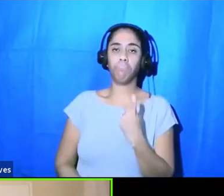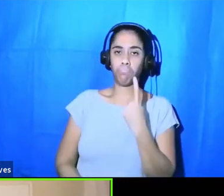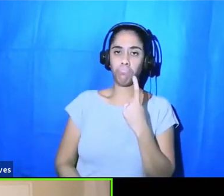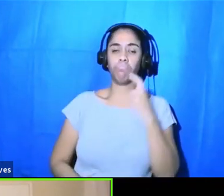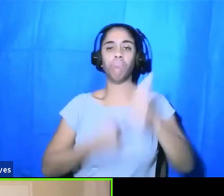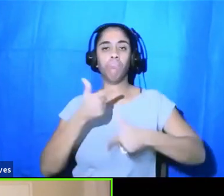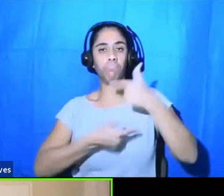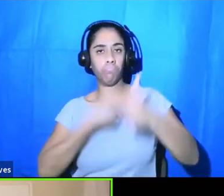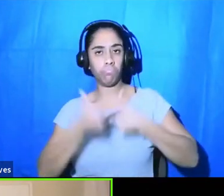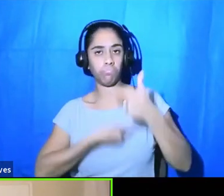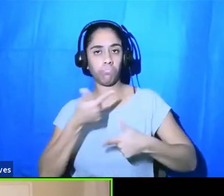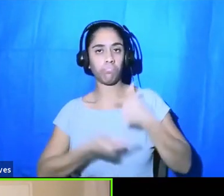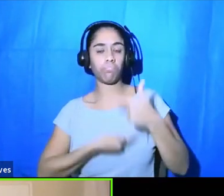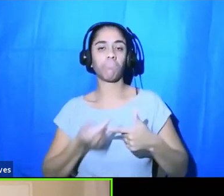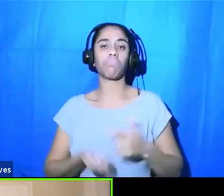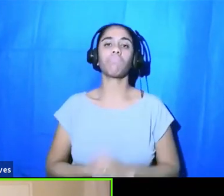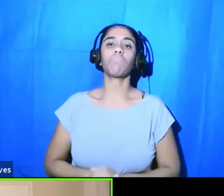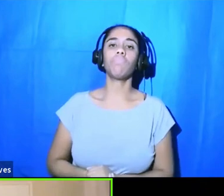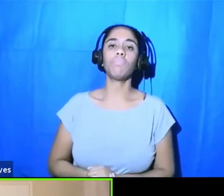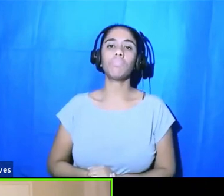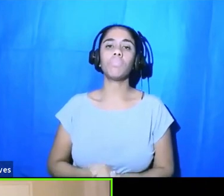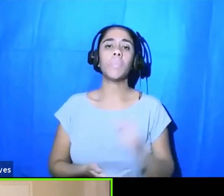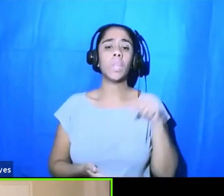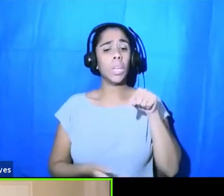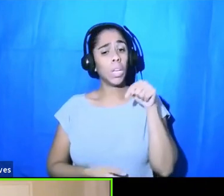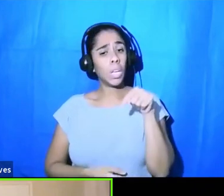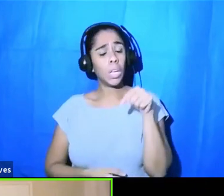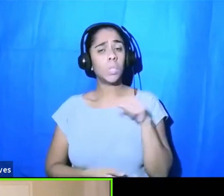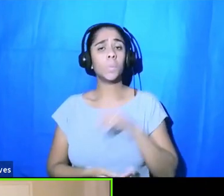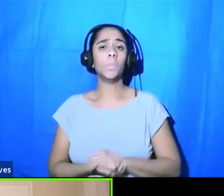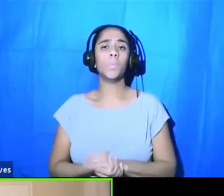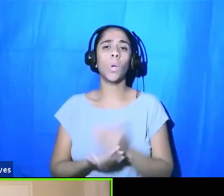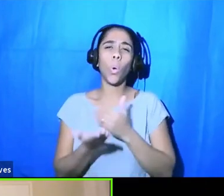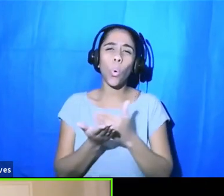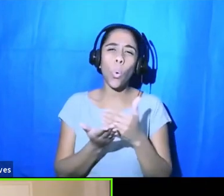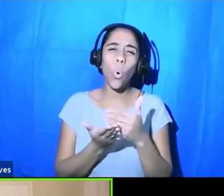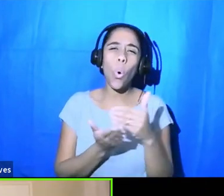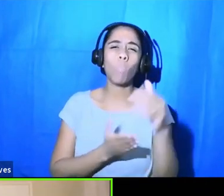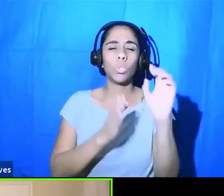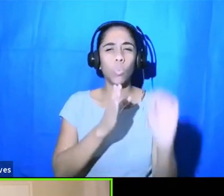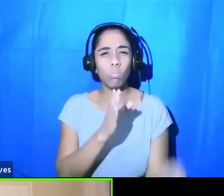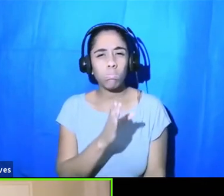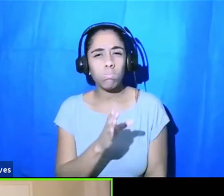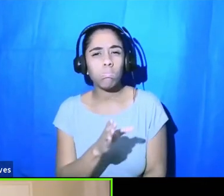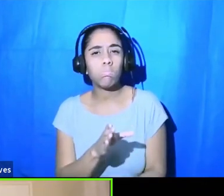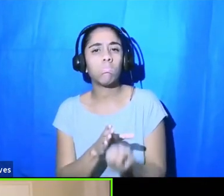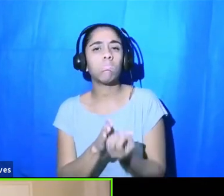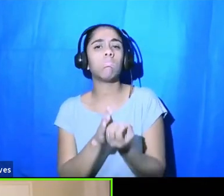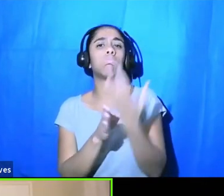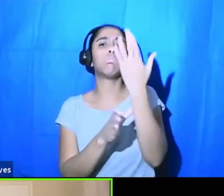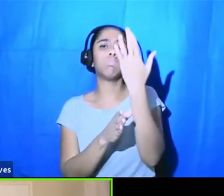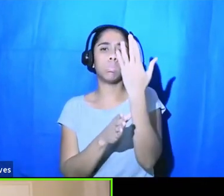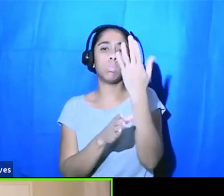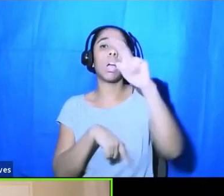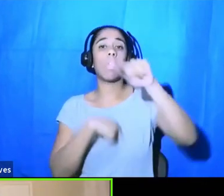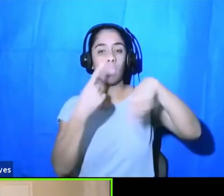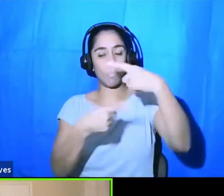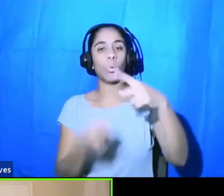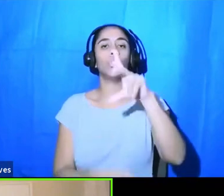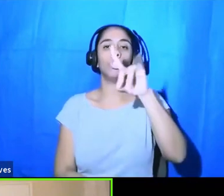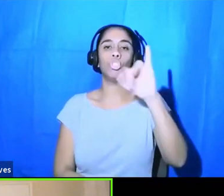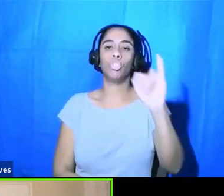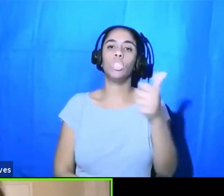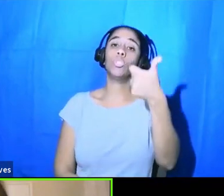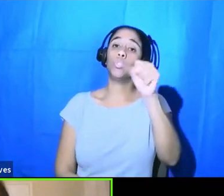de nosso território, que surgiram depois do 18 de outubro, e também com as organizações barriais que